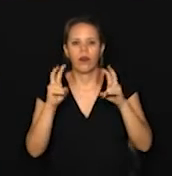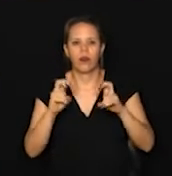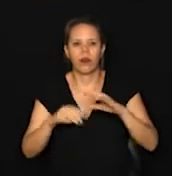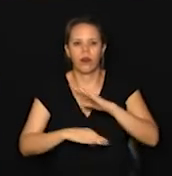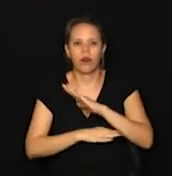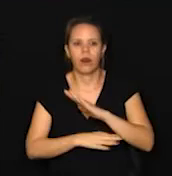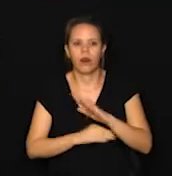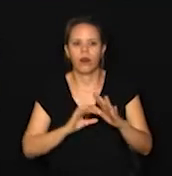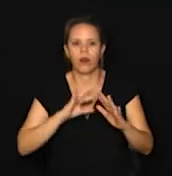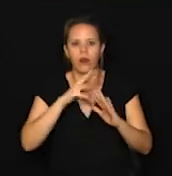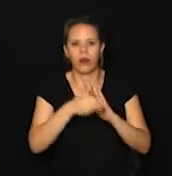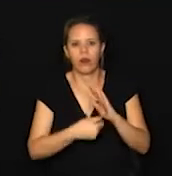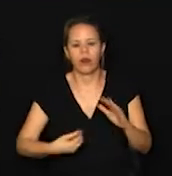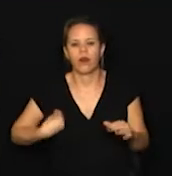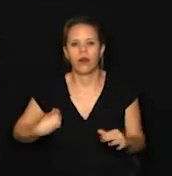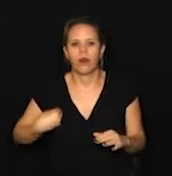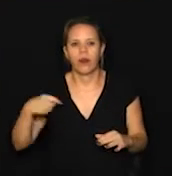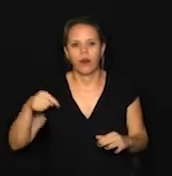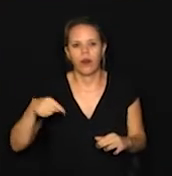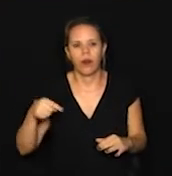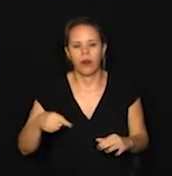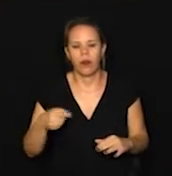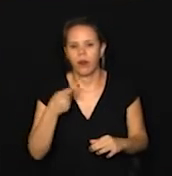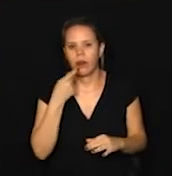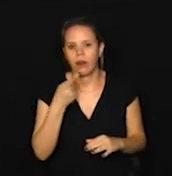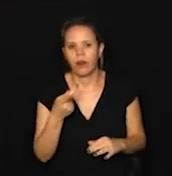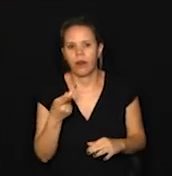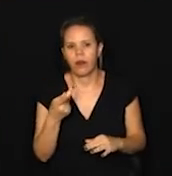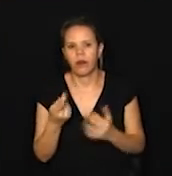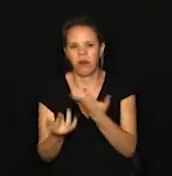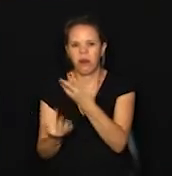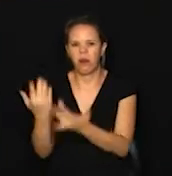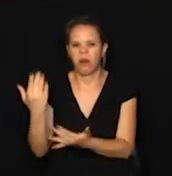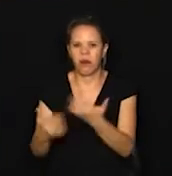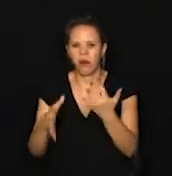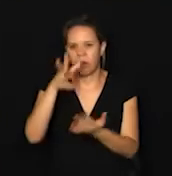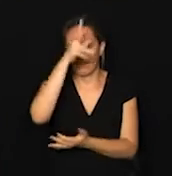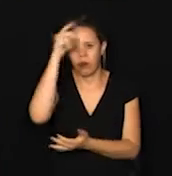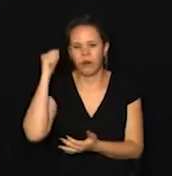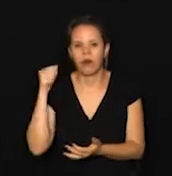giro ambiental ao vivo sobre as queimadas no Pantanal.